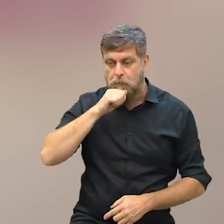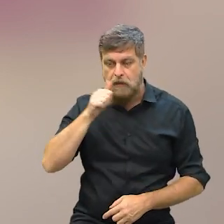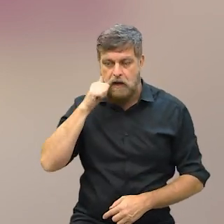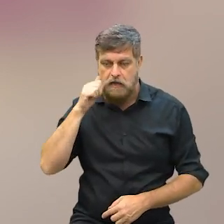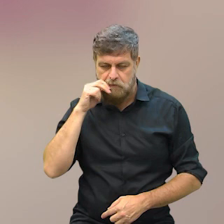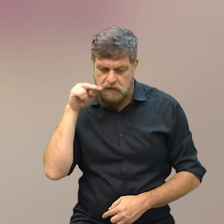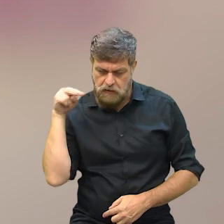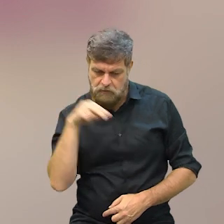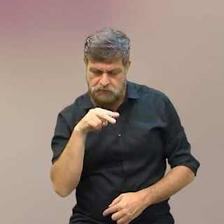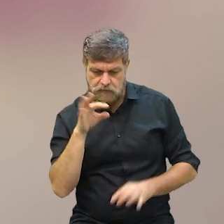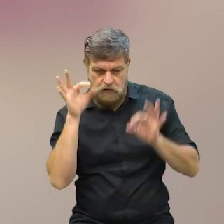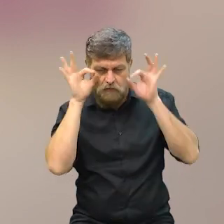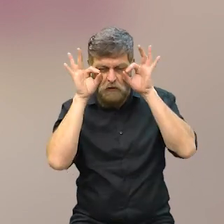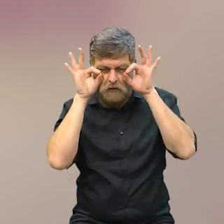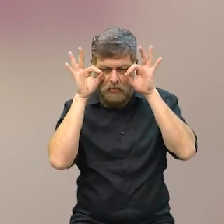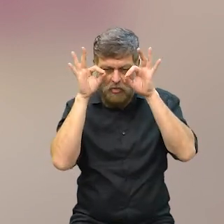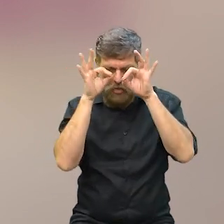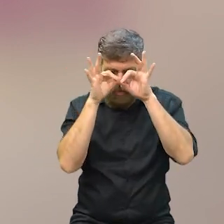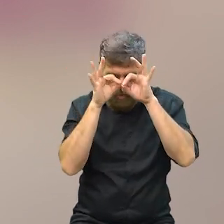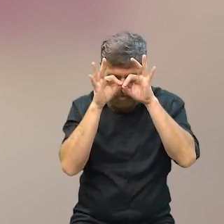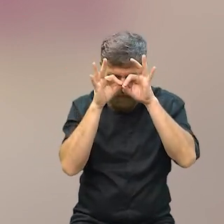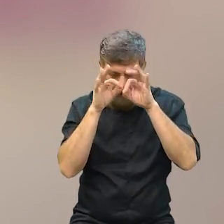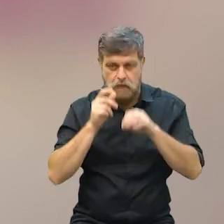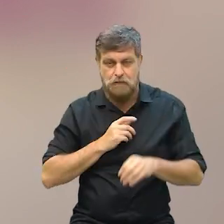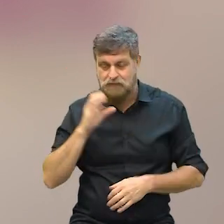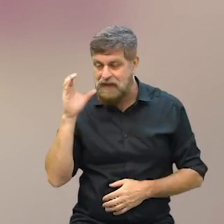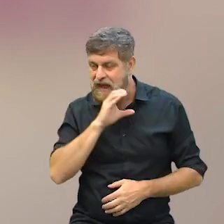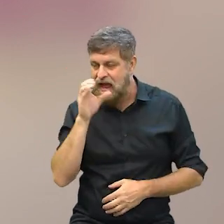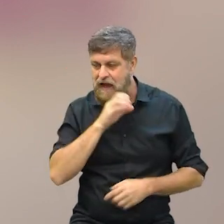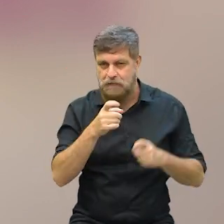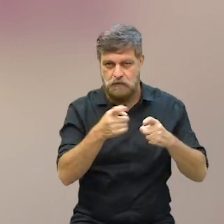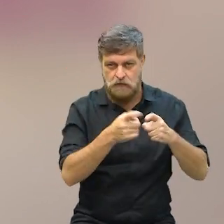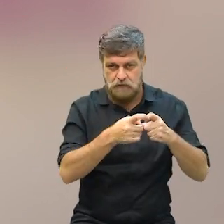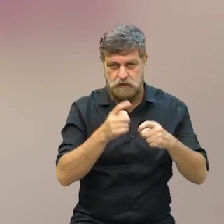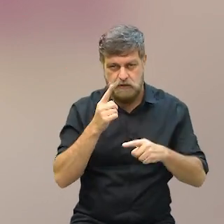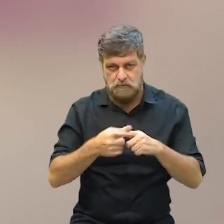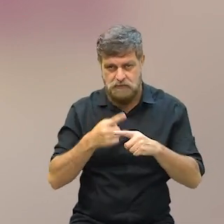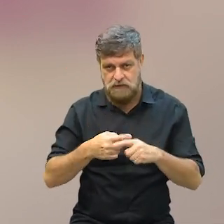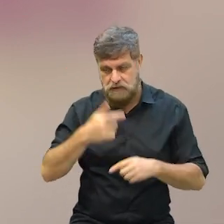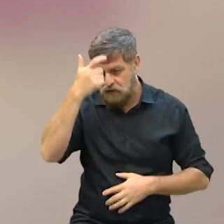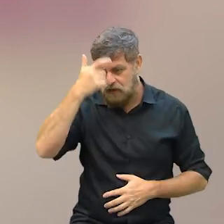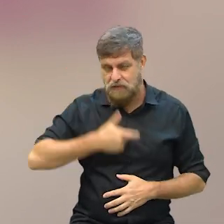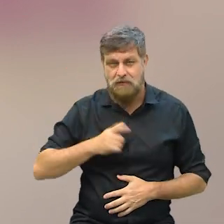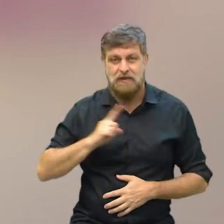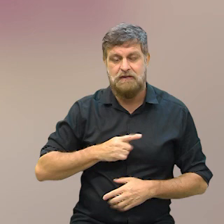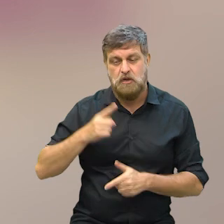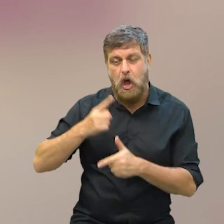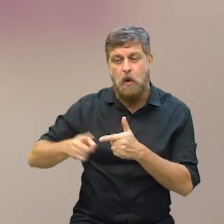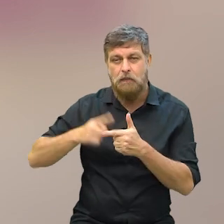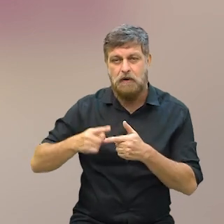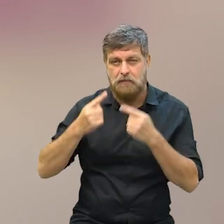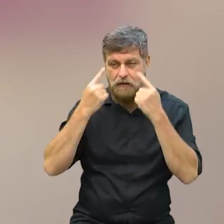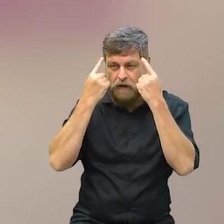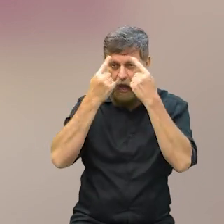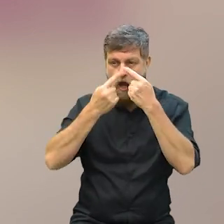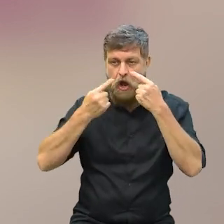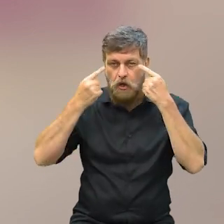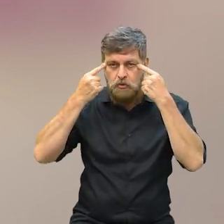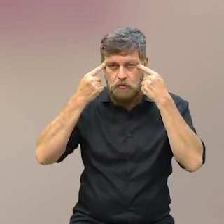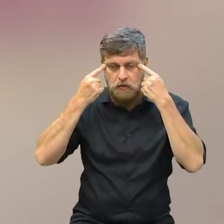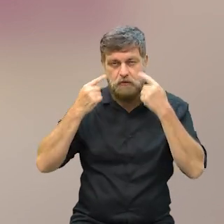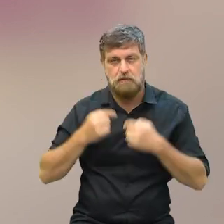estarem atentos, que chama o estrabismo, e levar logo ao médico, porque, às vezes, como eu falei, não é só muscular, né?